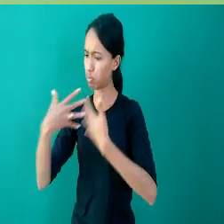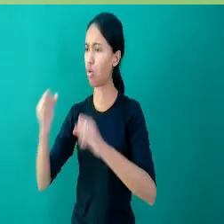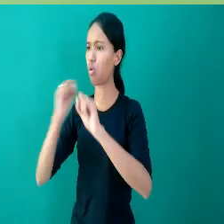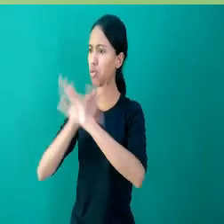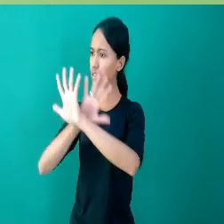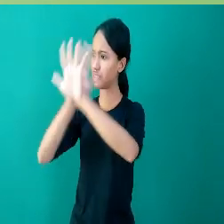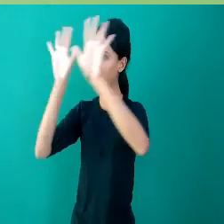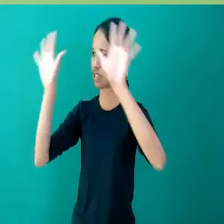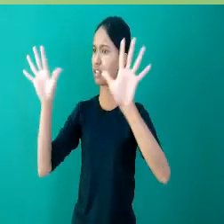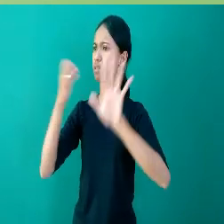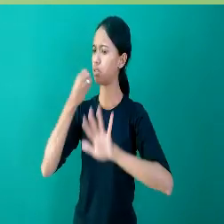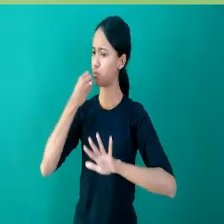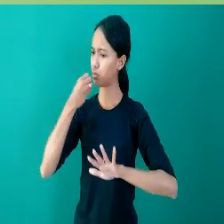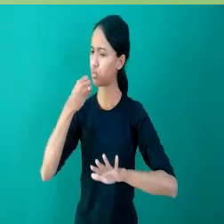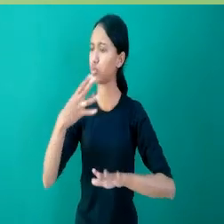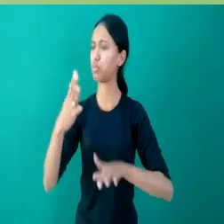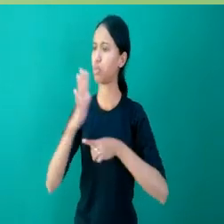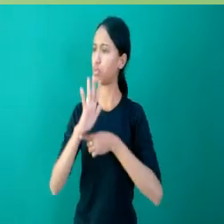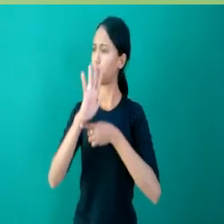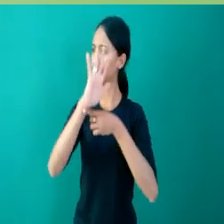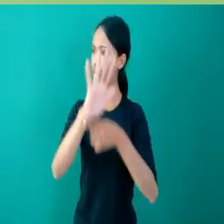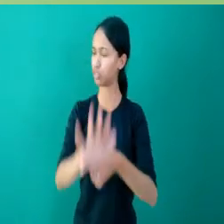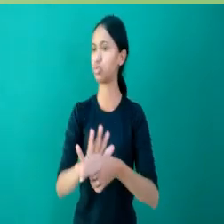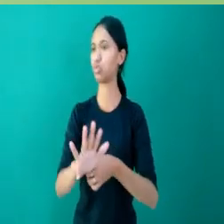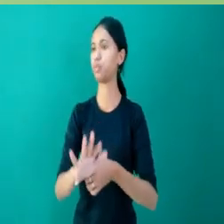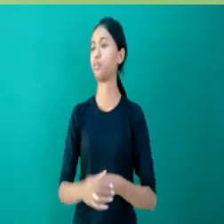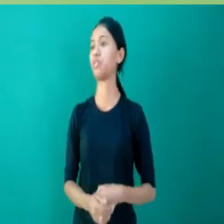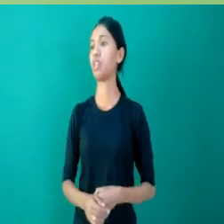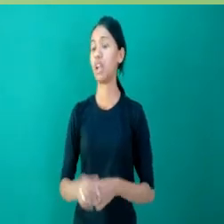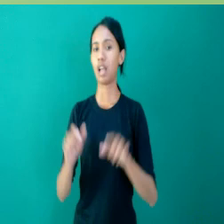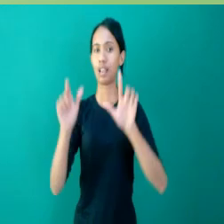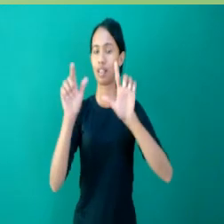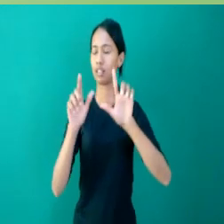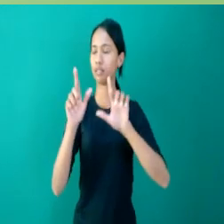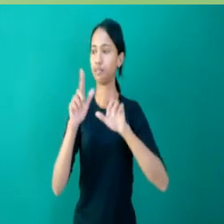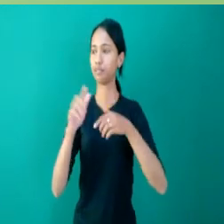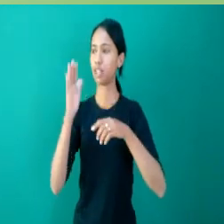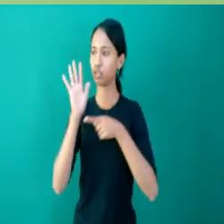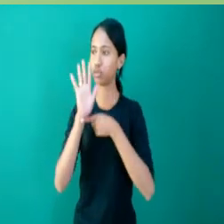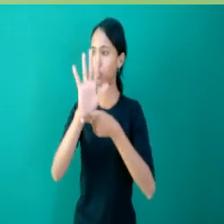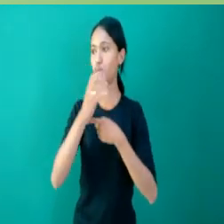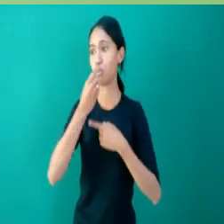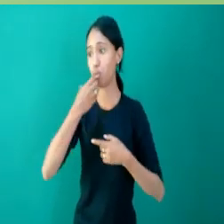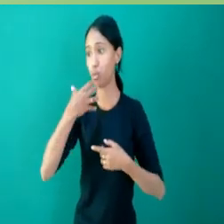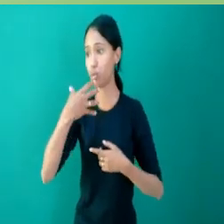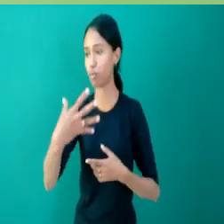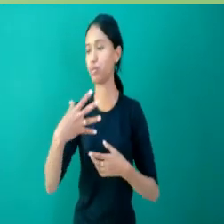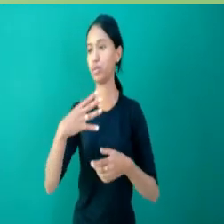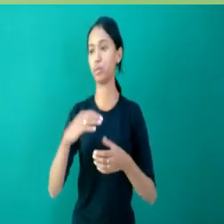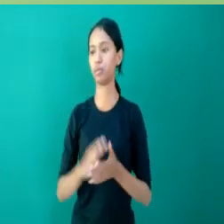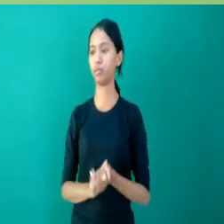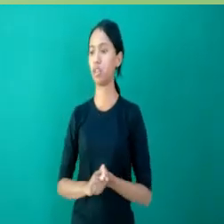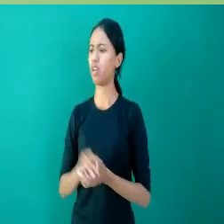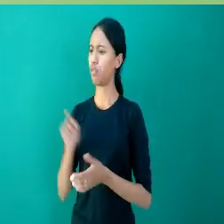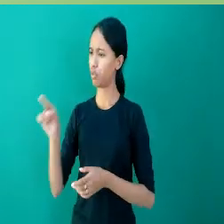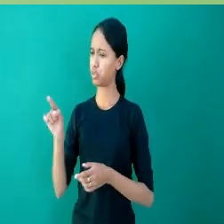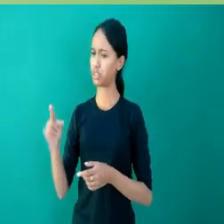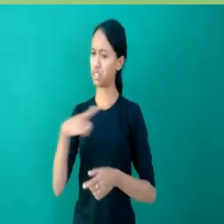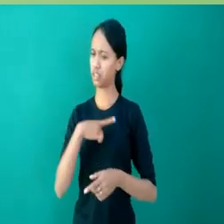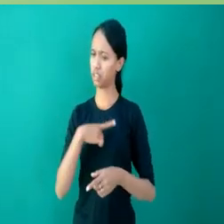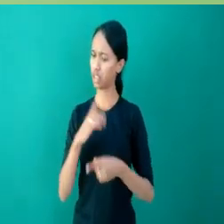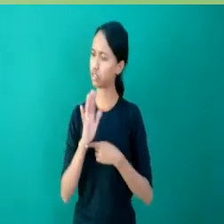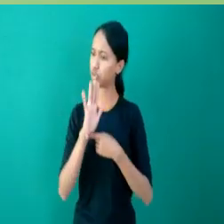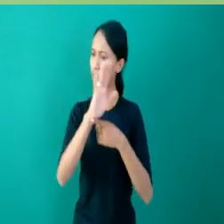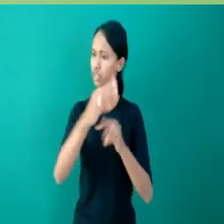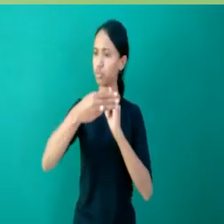pelos esclarecimentos. Foi muito enriquecedor a sua participação aqui na nossa live. É, você que tem contribuído muito